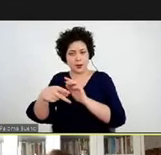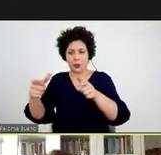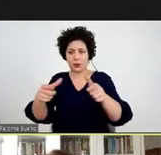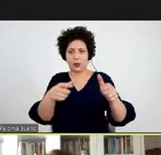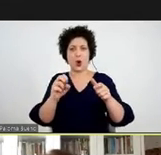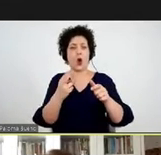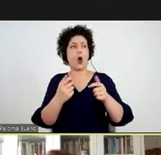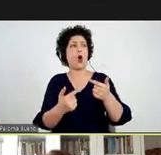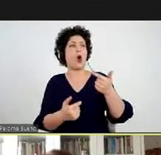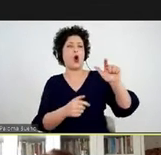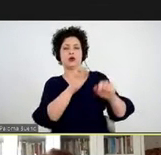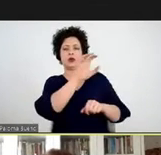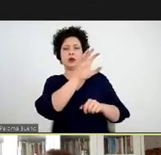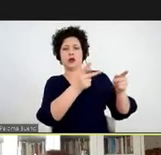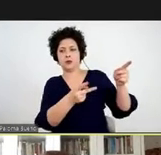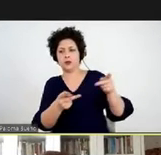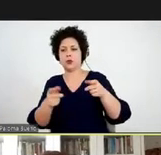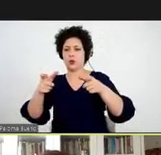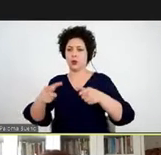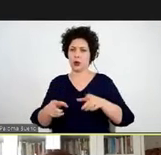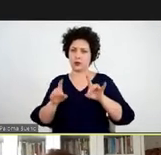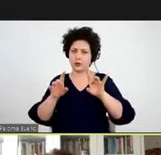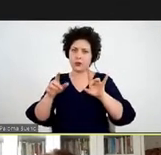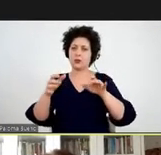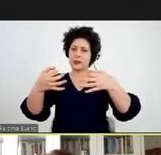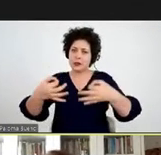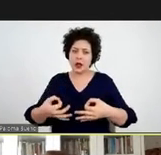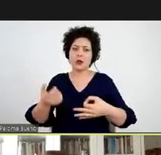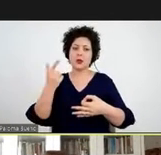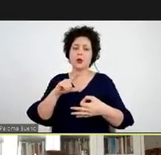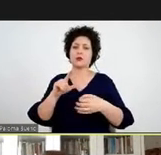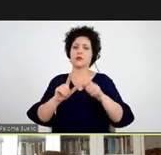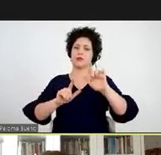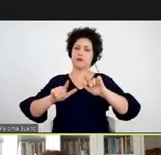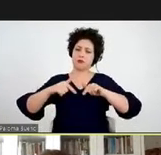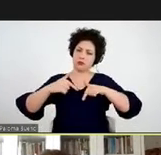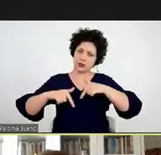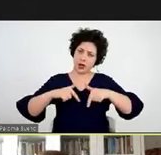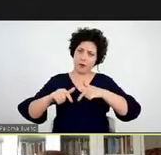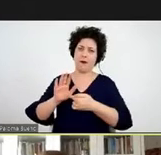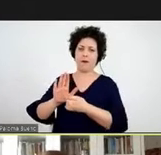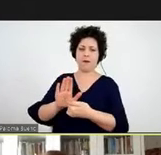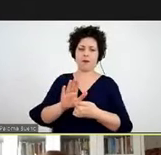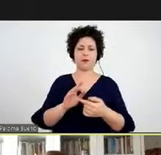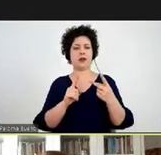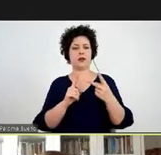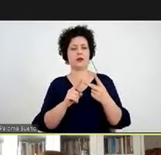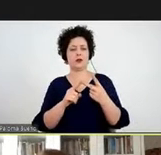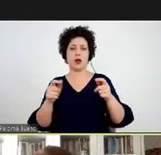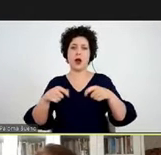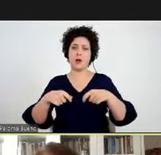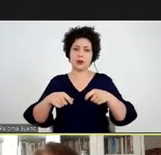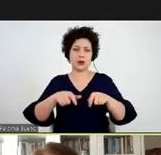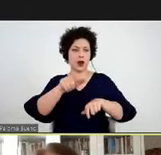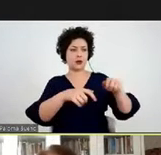outros estados um local apropriado para a apresentação de seus trabalhos. Segundo, possibilitar ao